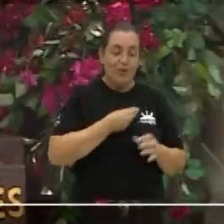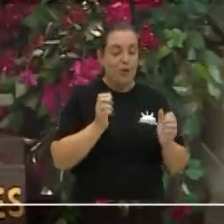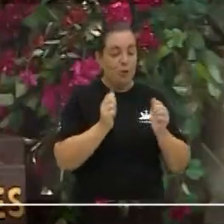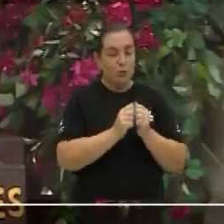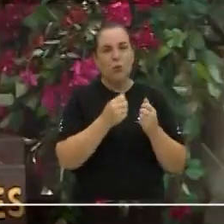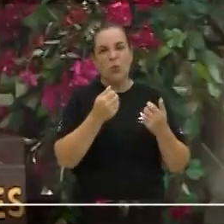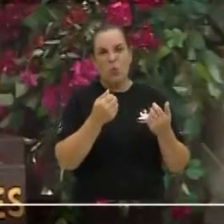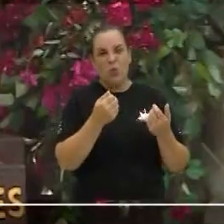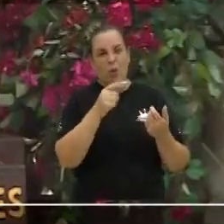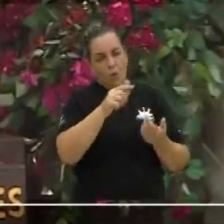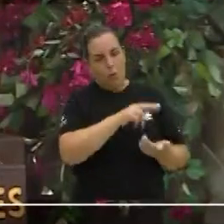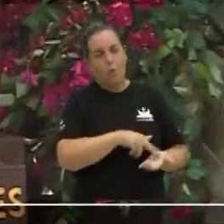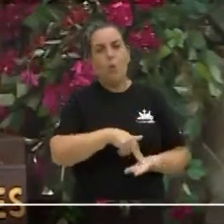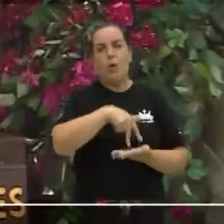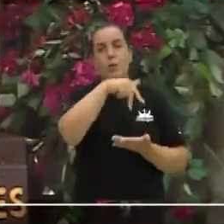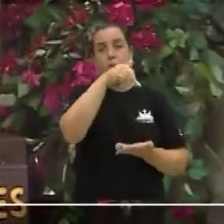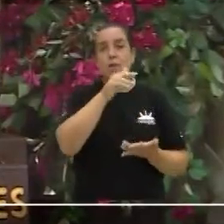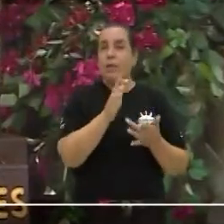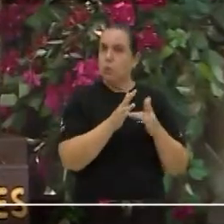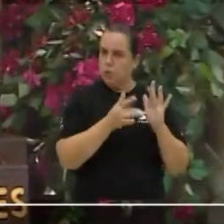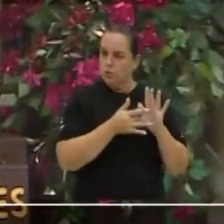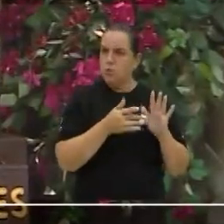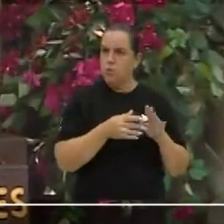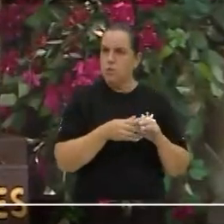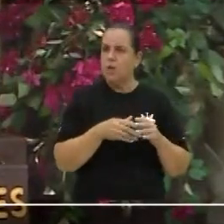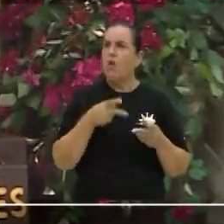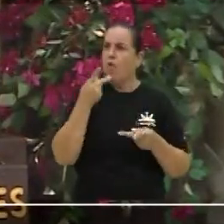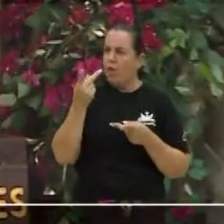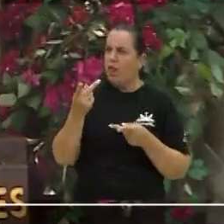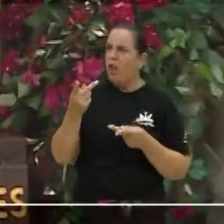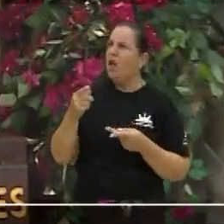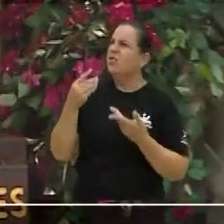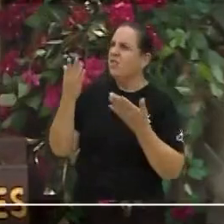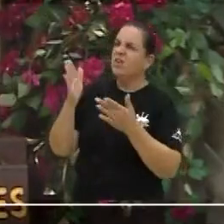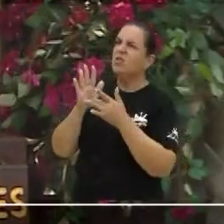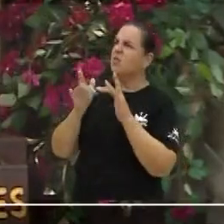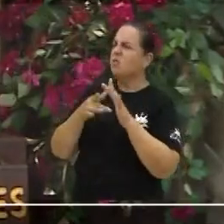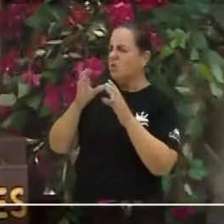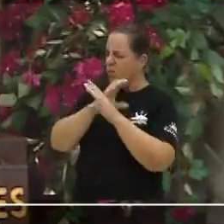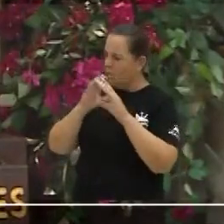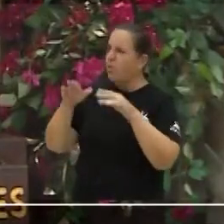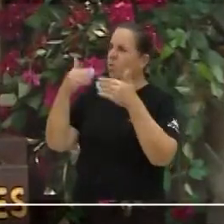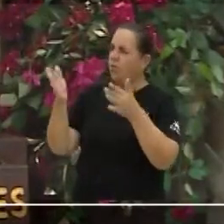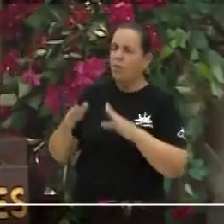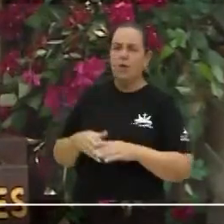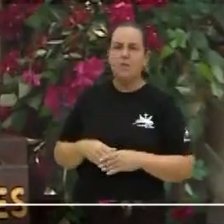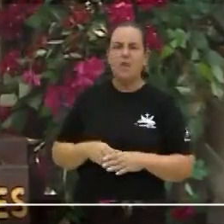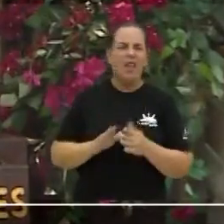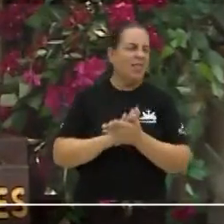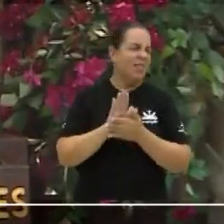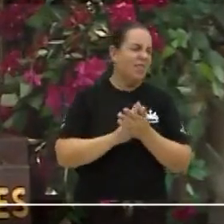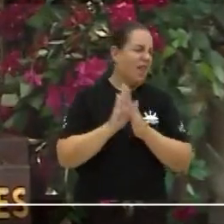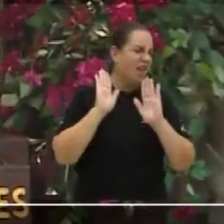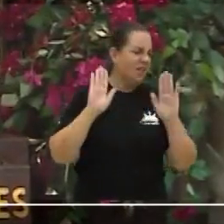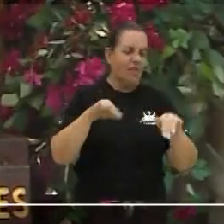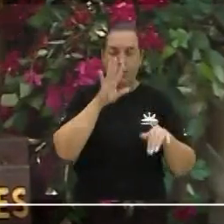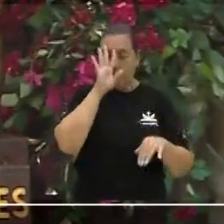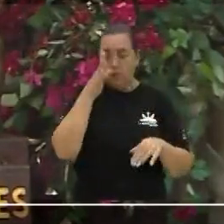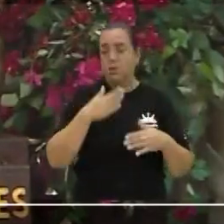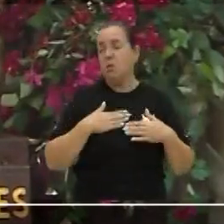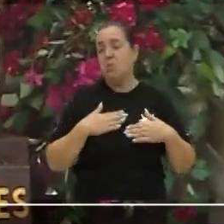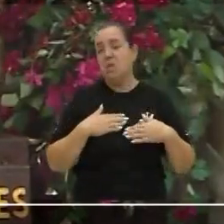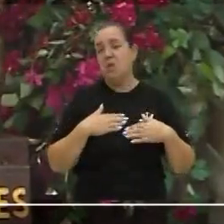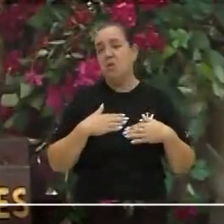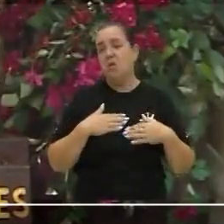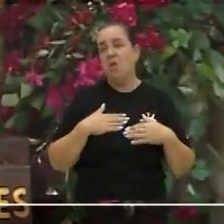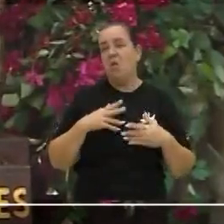dizer: eu confio em vós, Jesus, nada vai me derrotar, cairão 1000 à minha direita, 10000 à minha